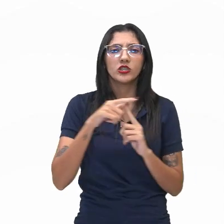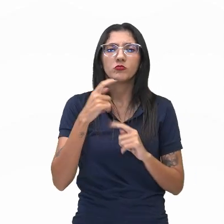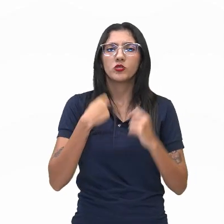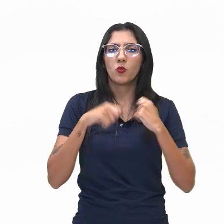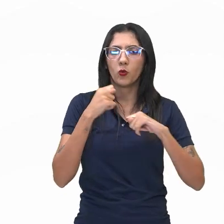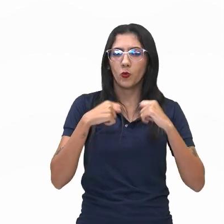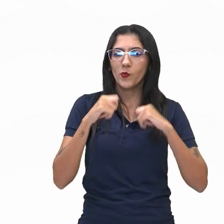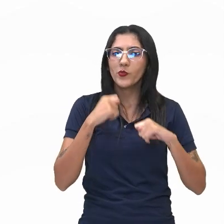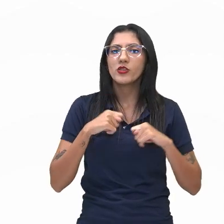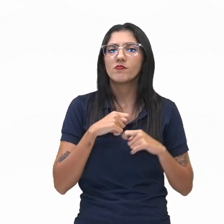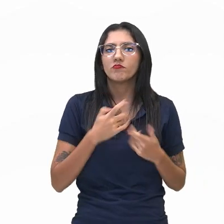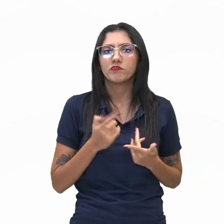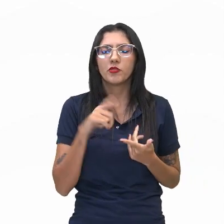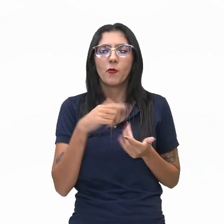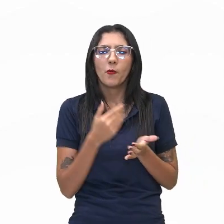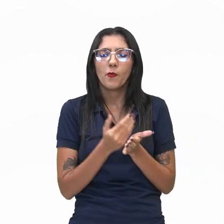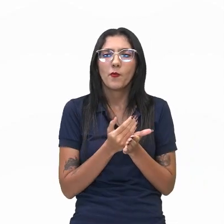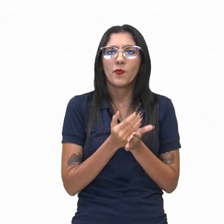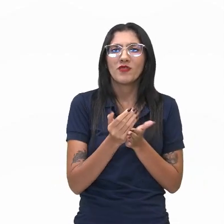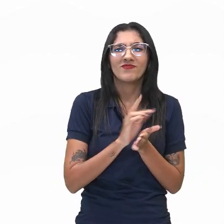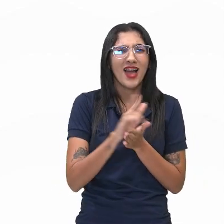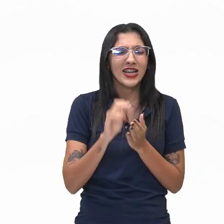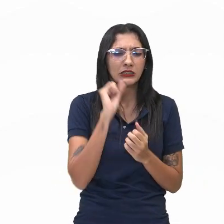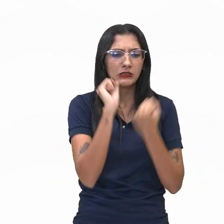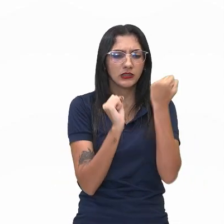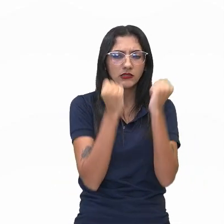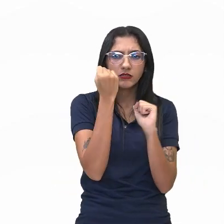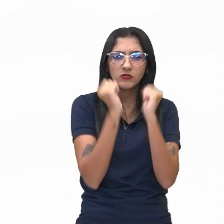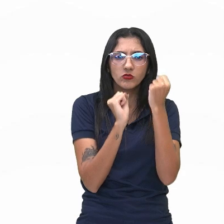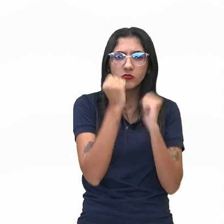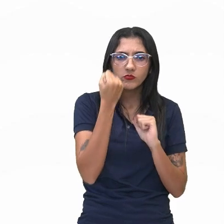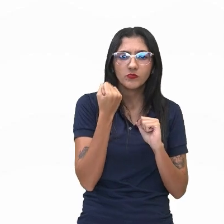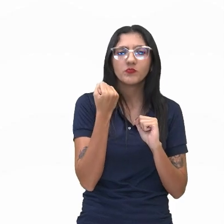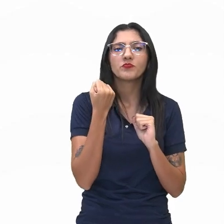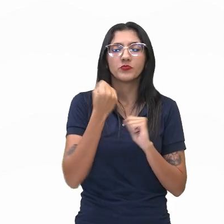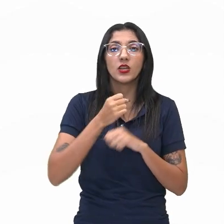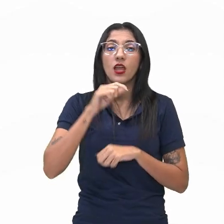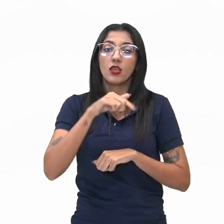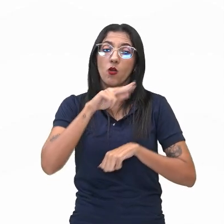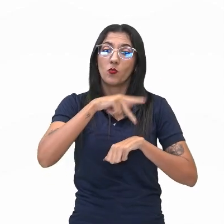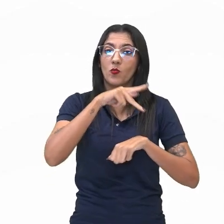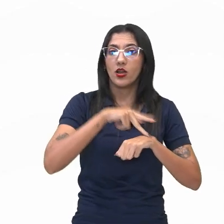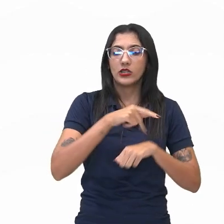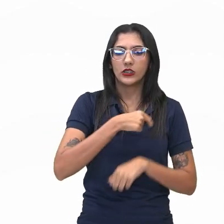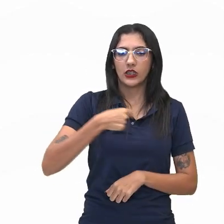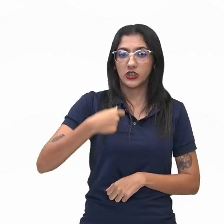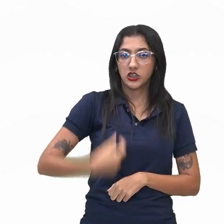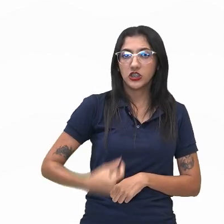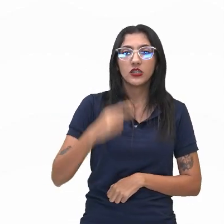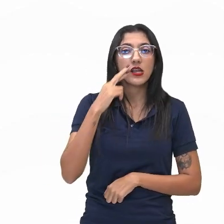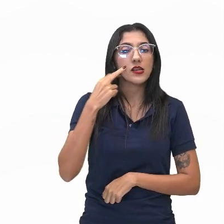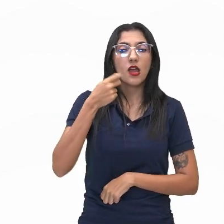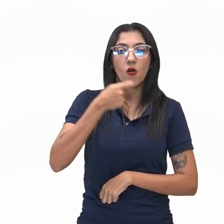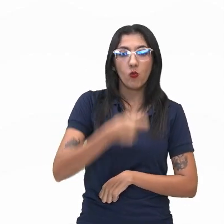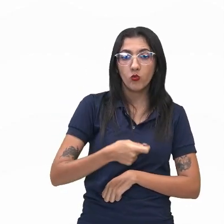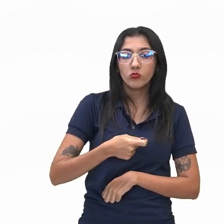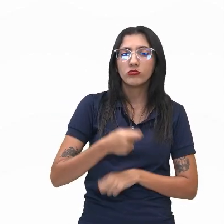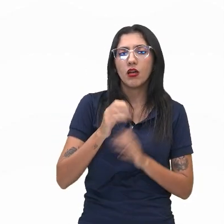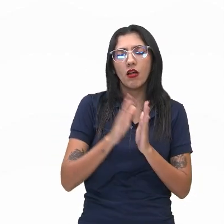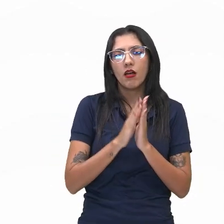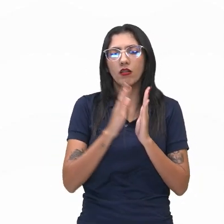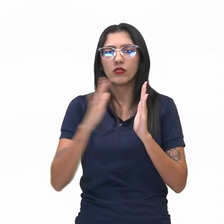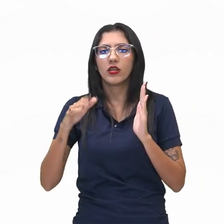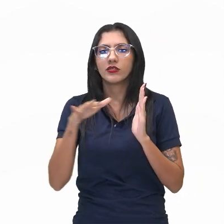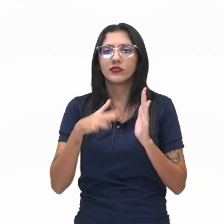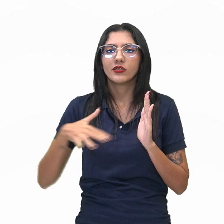Desde o processo ali de muita industrialização, como que ocorre na China e na Rússia, até ali